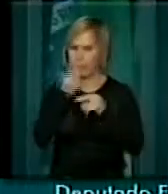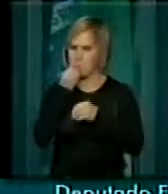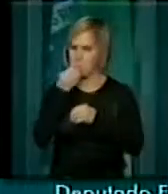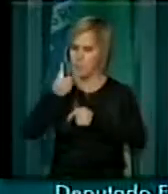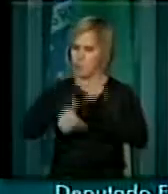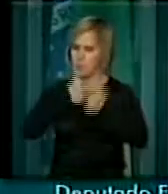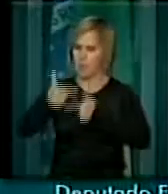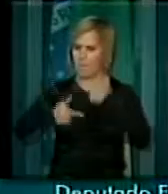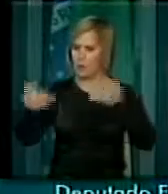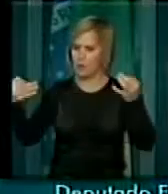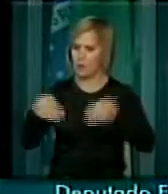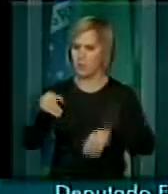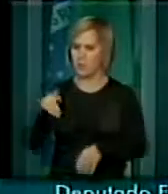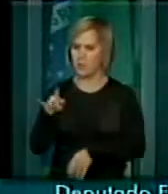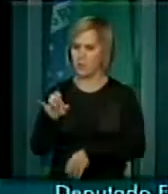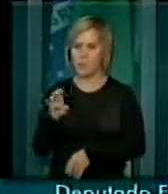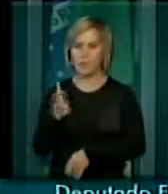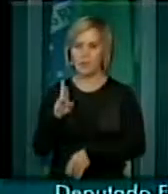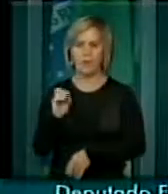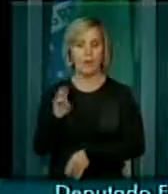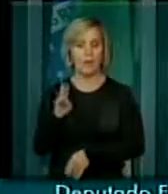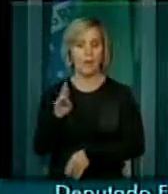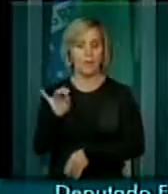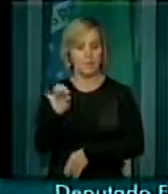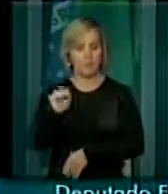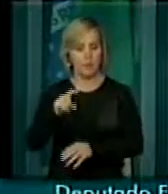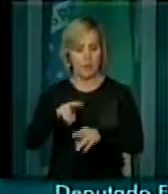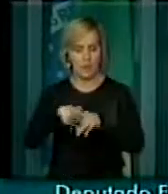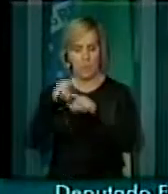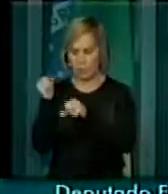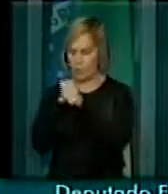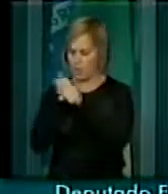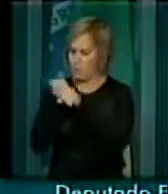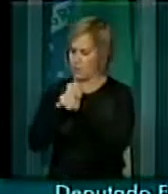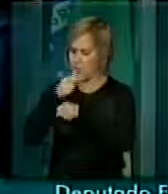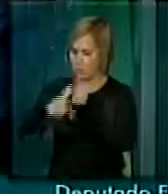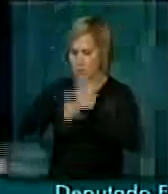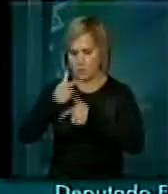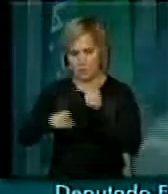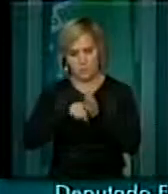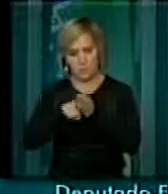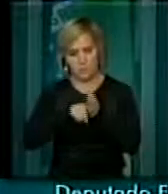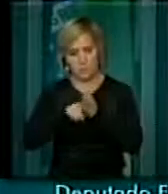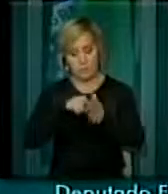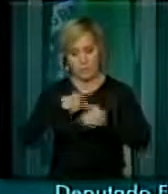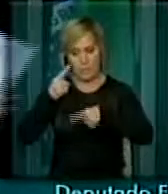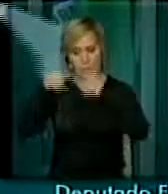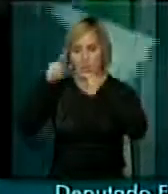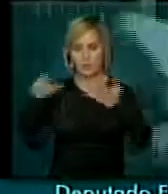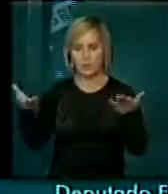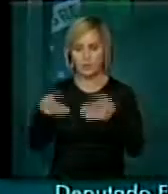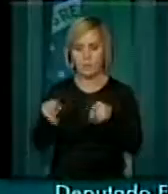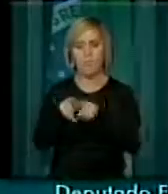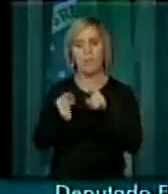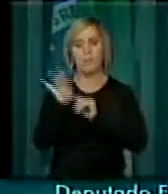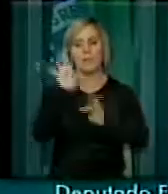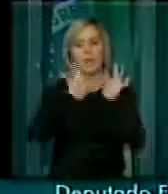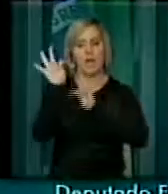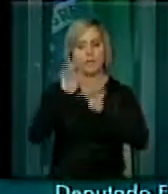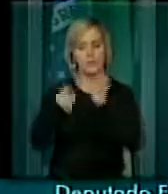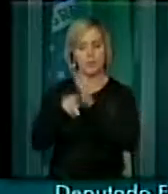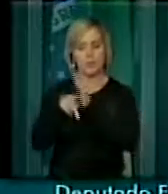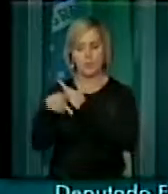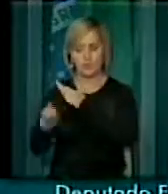Petrobras, pelos seus anos de pesquisa, por tudo que tem desenvolvido e desenvolvido em termos de tecnologia, e